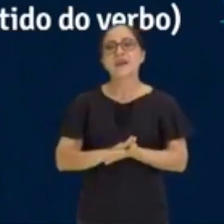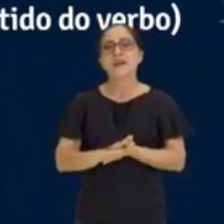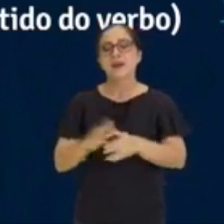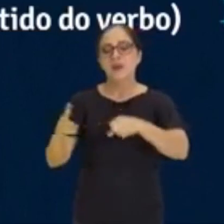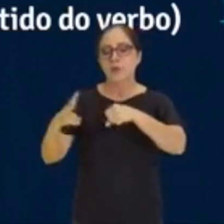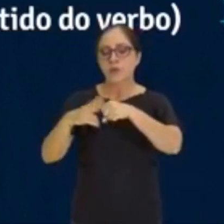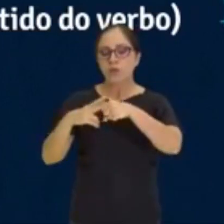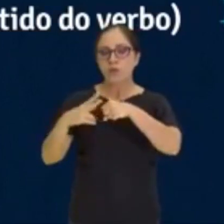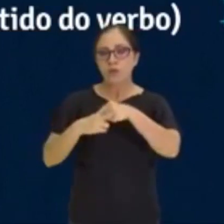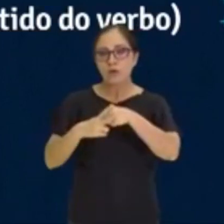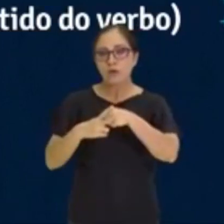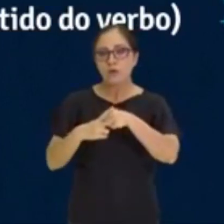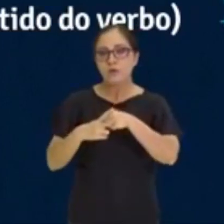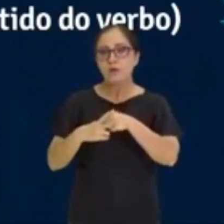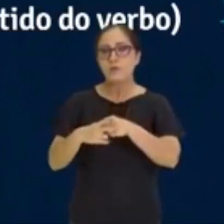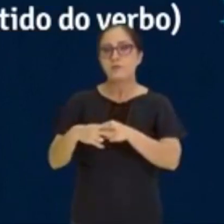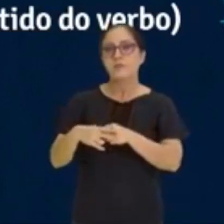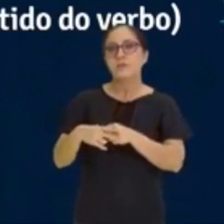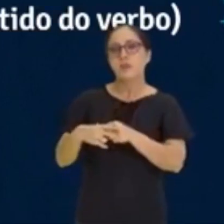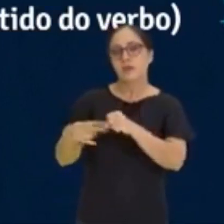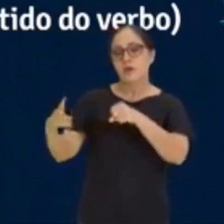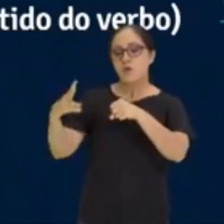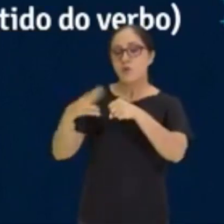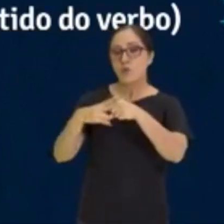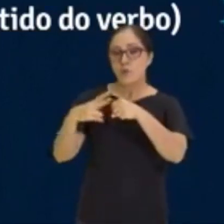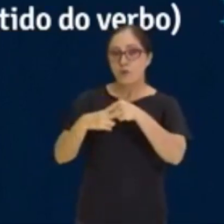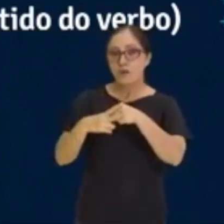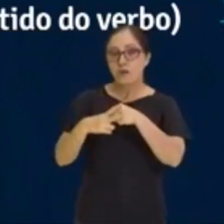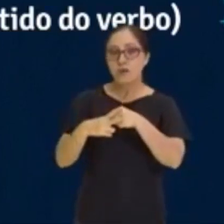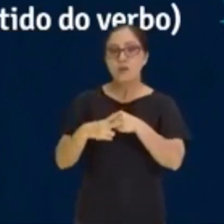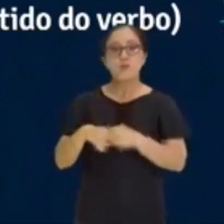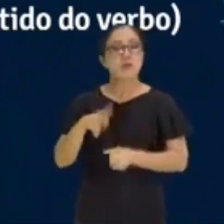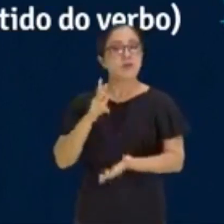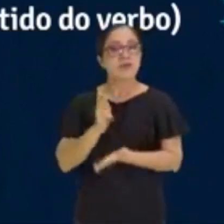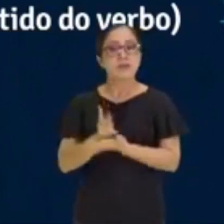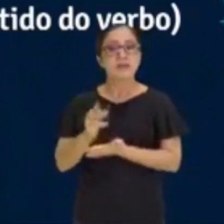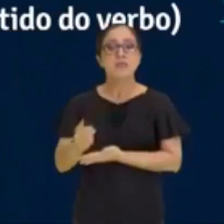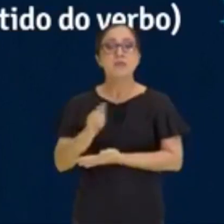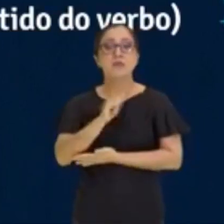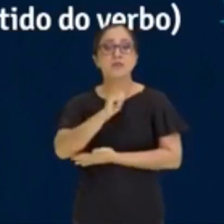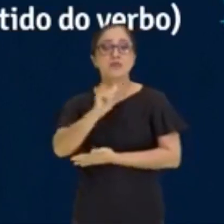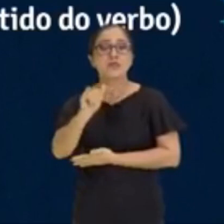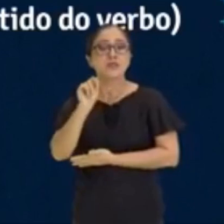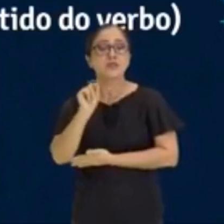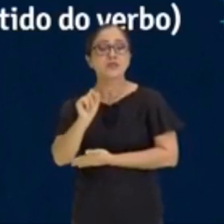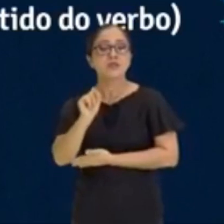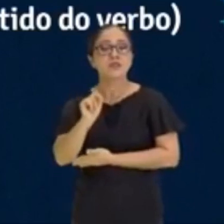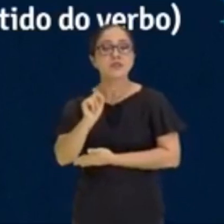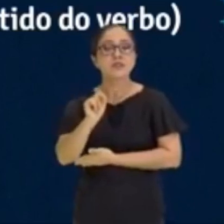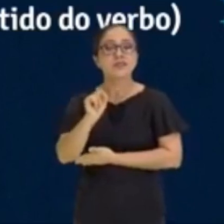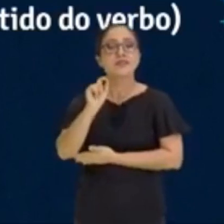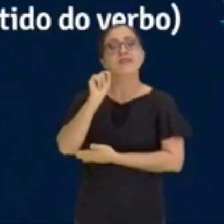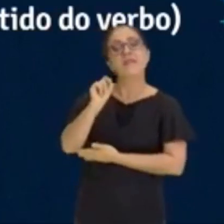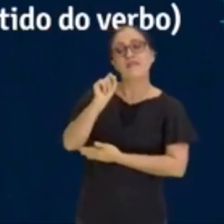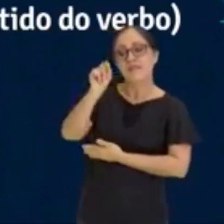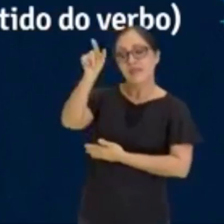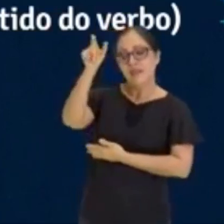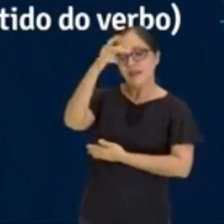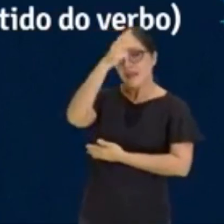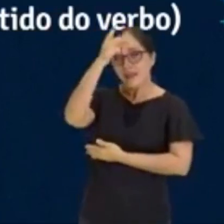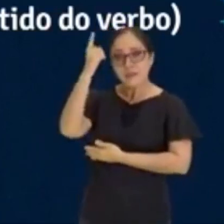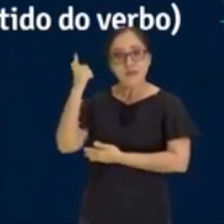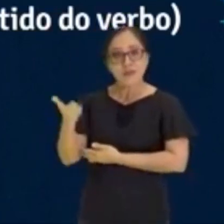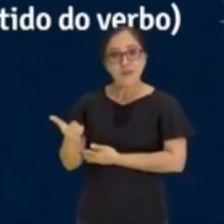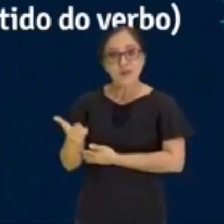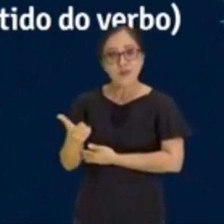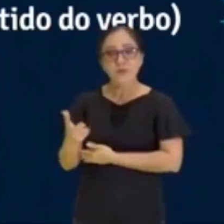sempre conta para nós quem é o sujeito. Nesse caso, eu tive um sonho de sonhador. Vamos perguntar